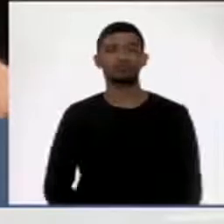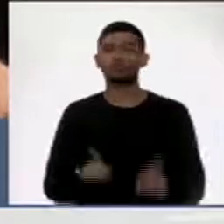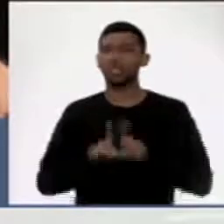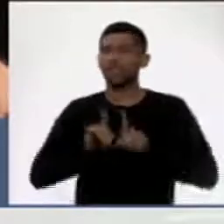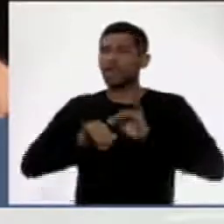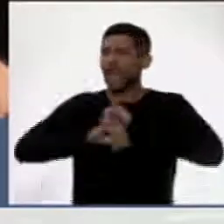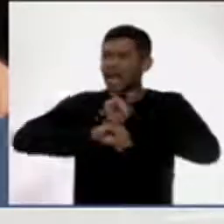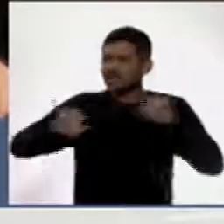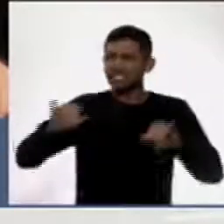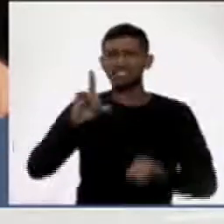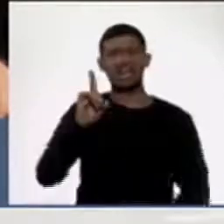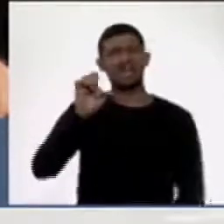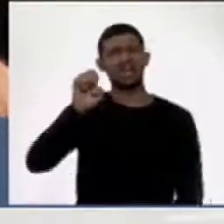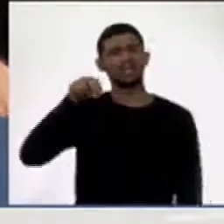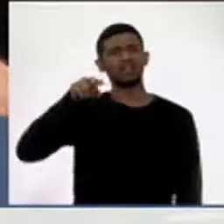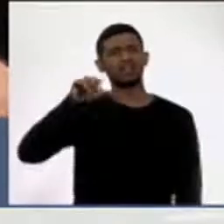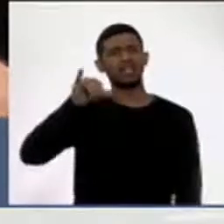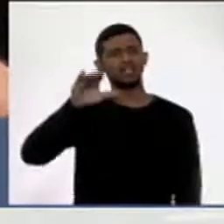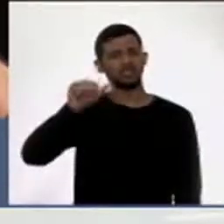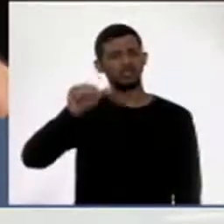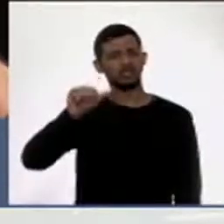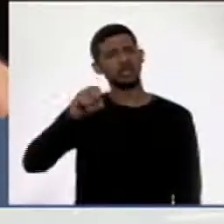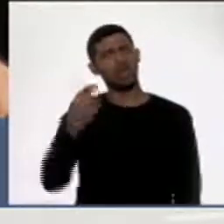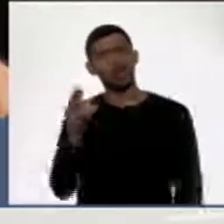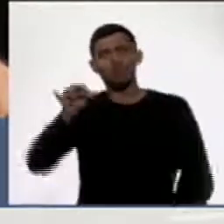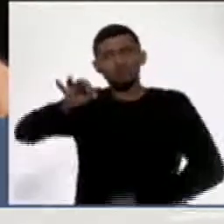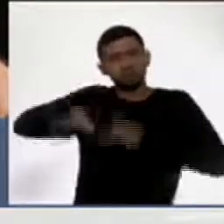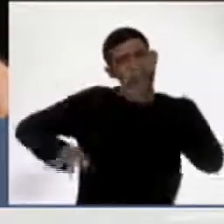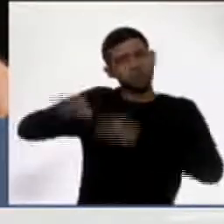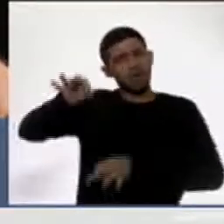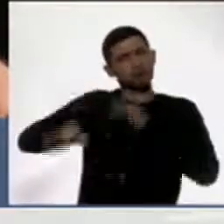denunciar e julgar.